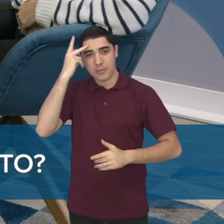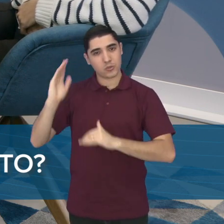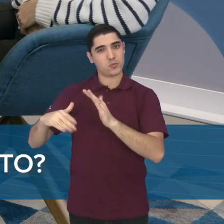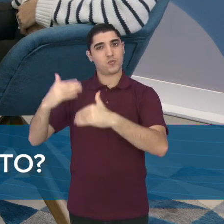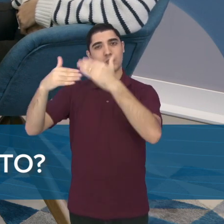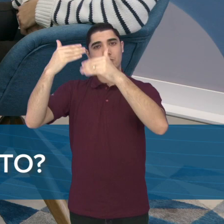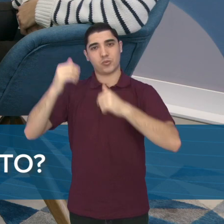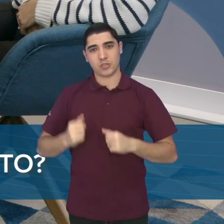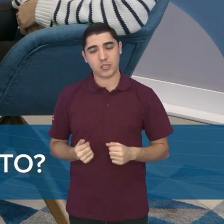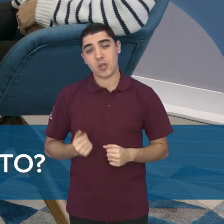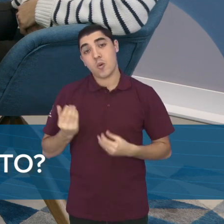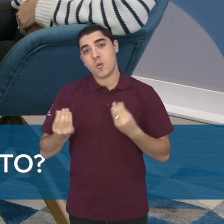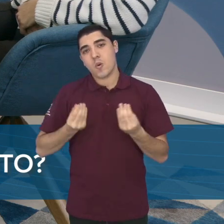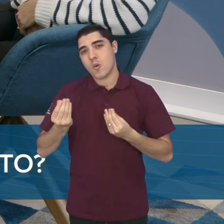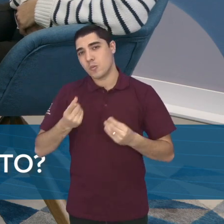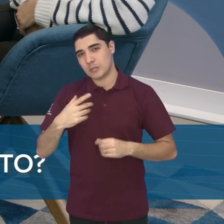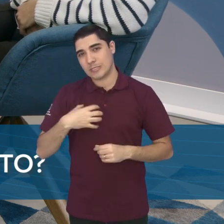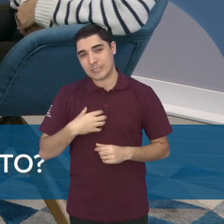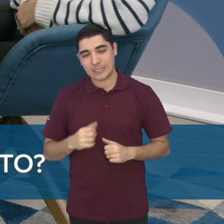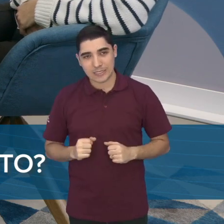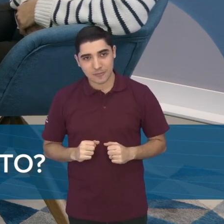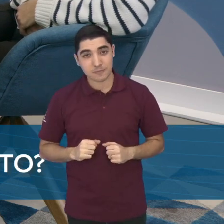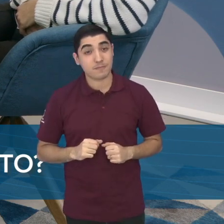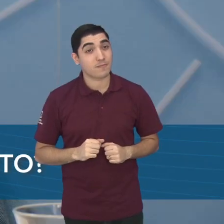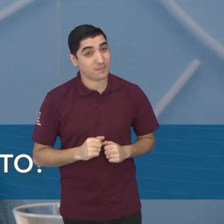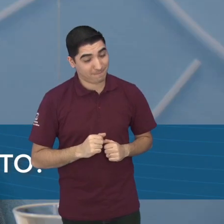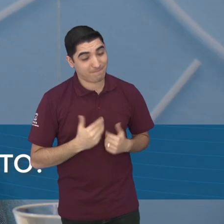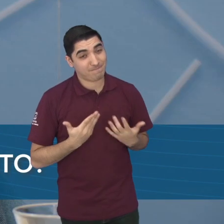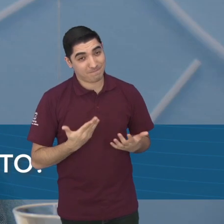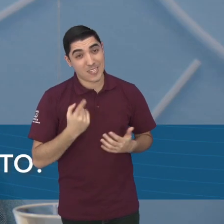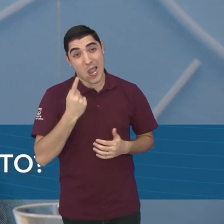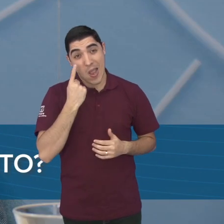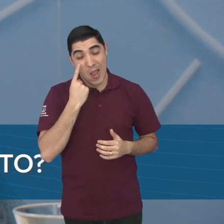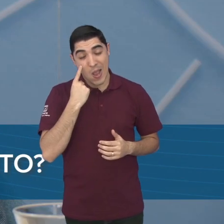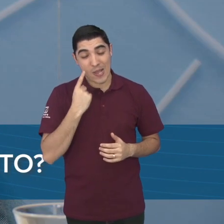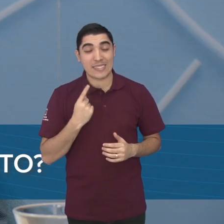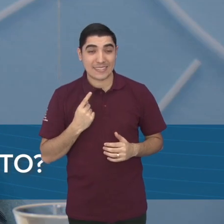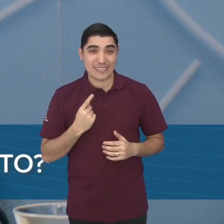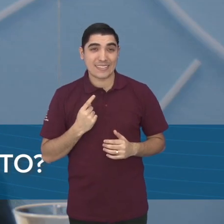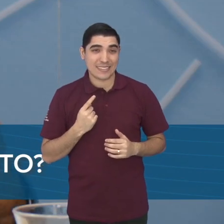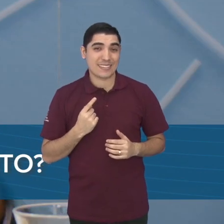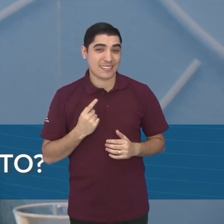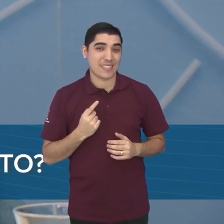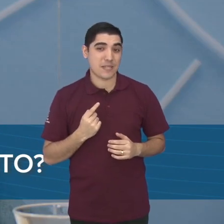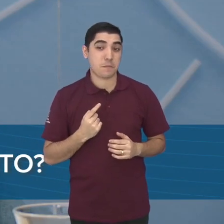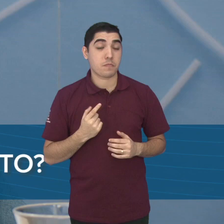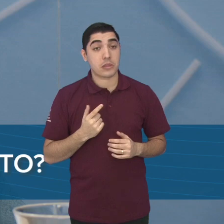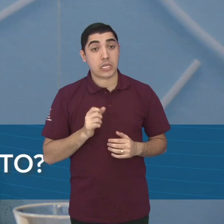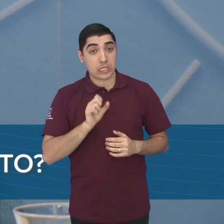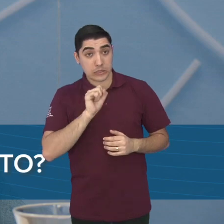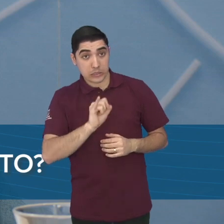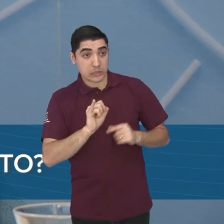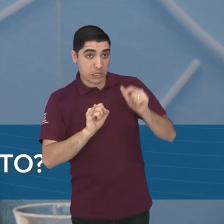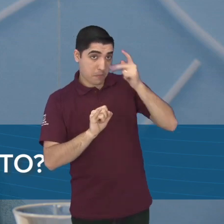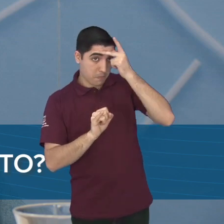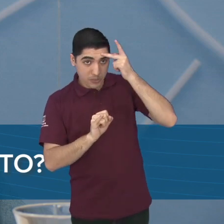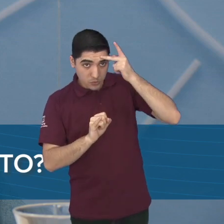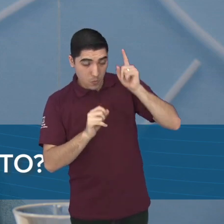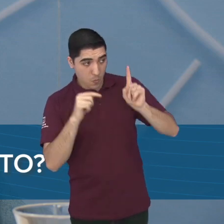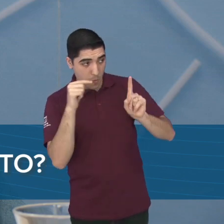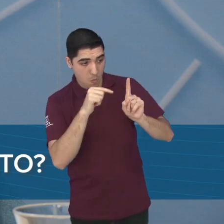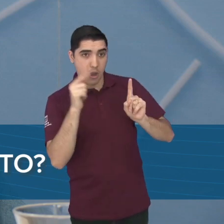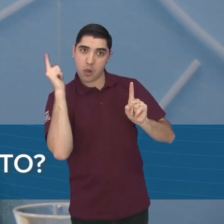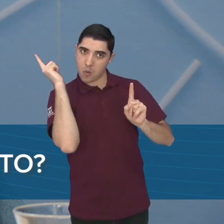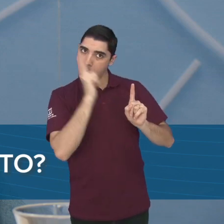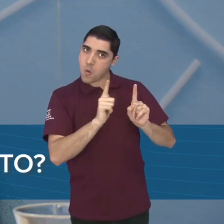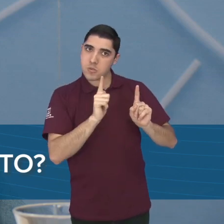Uhum. Olha, eu acho que quando o sujeito consegue ter uma